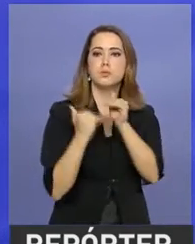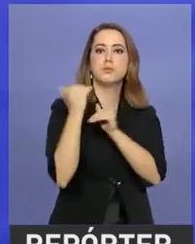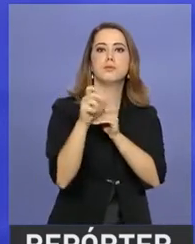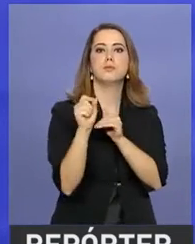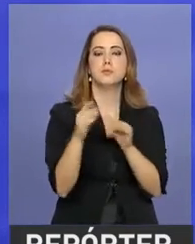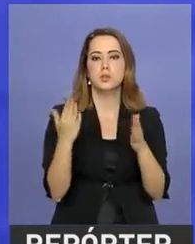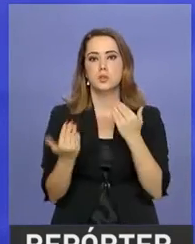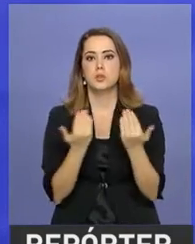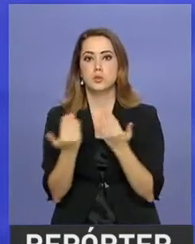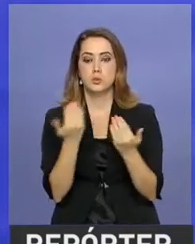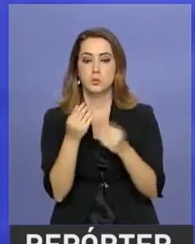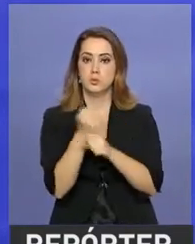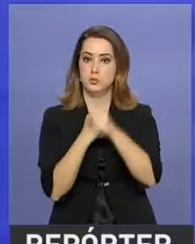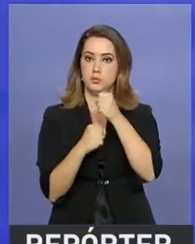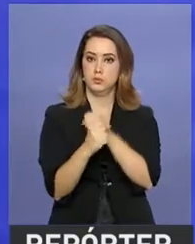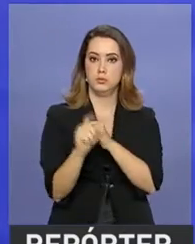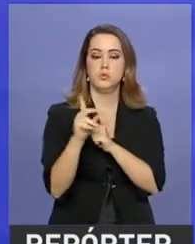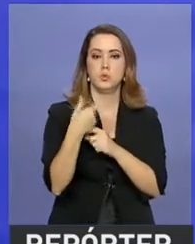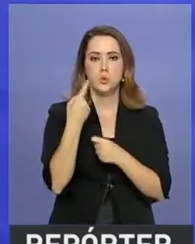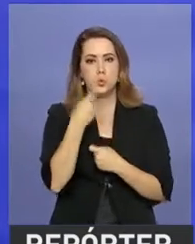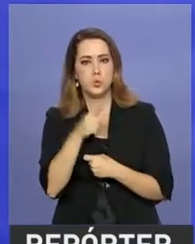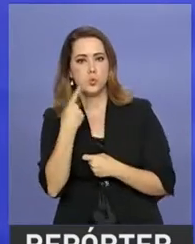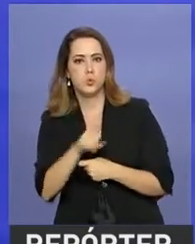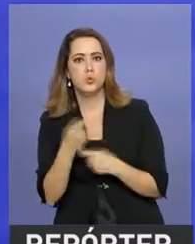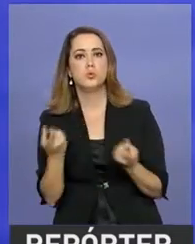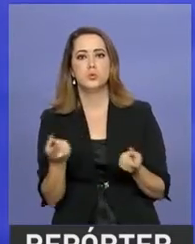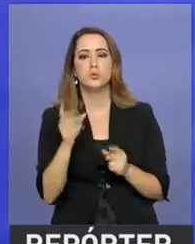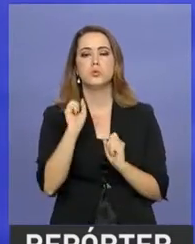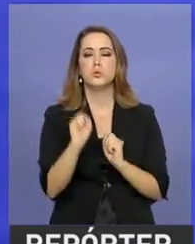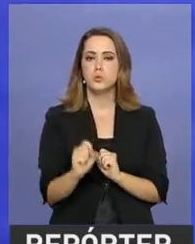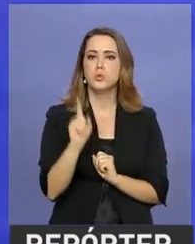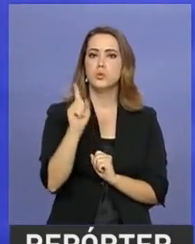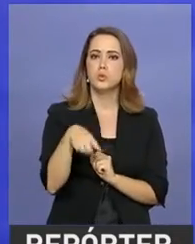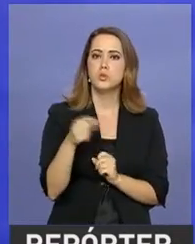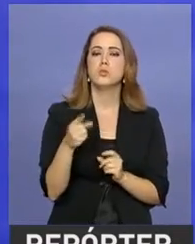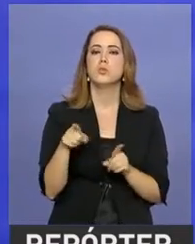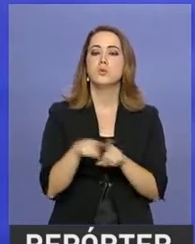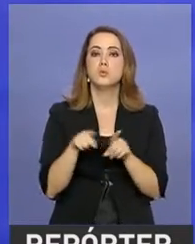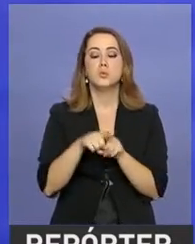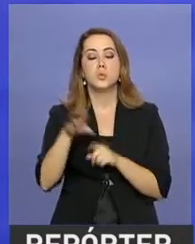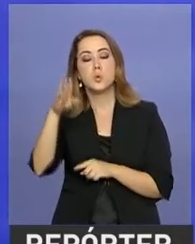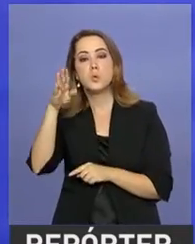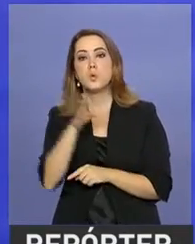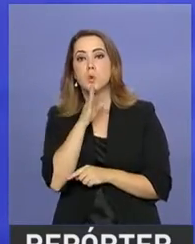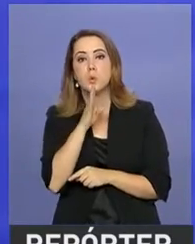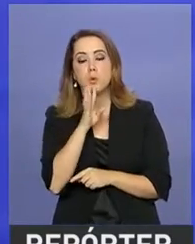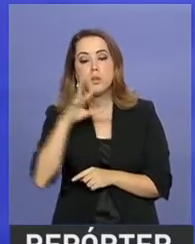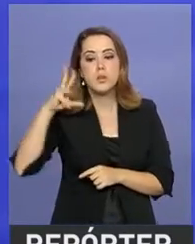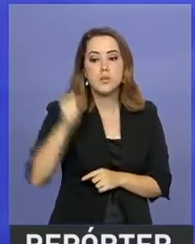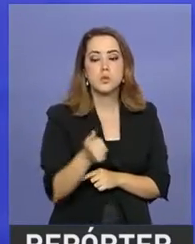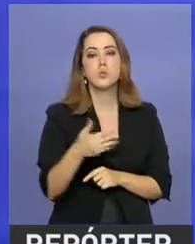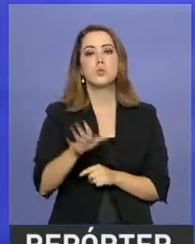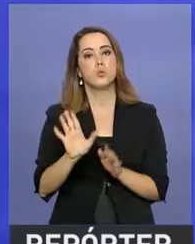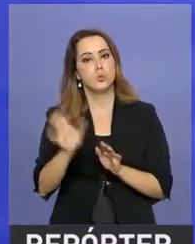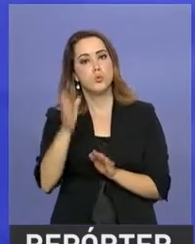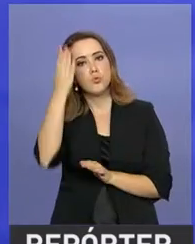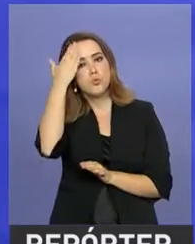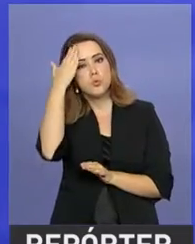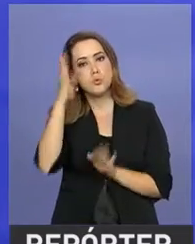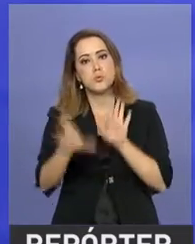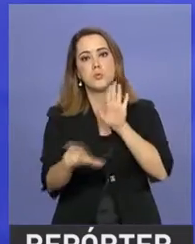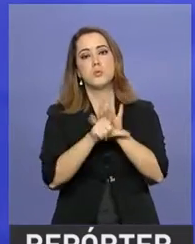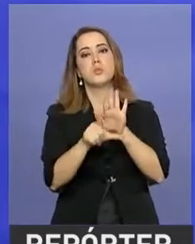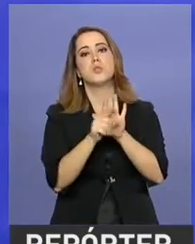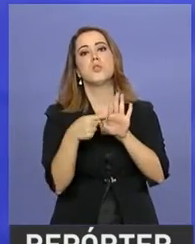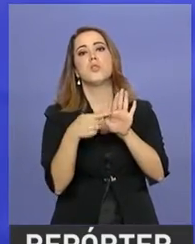para 2016, o primeiro semestre, o número de denúncias, e muito se deve pelo conhecimento de toda a sociedade com relação à lei, com relação ao